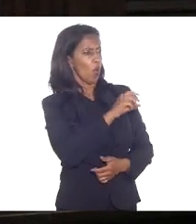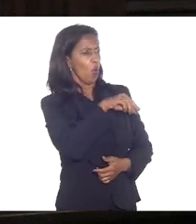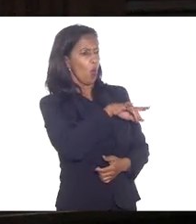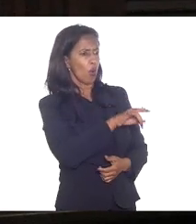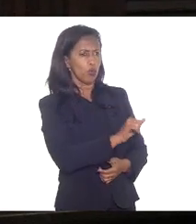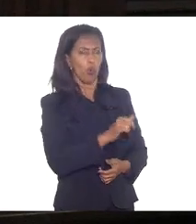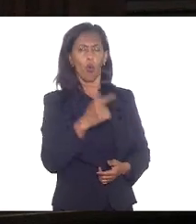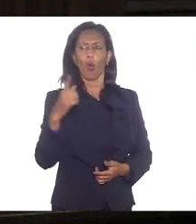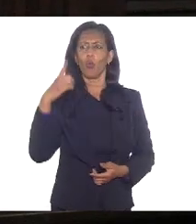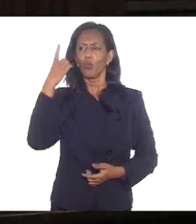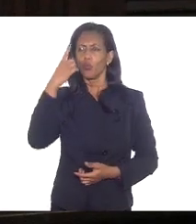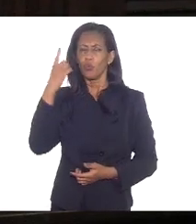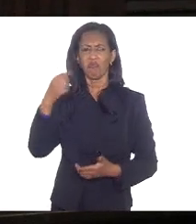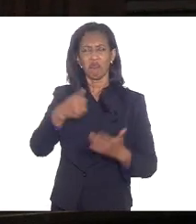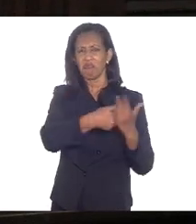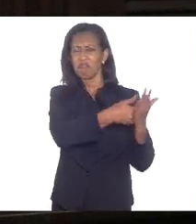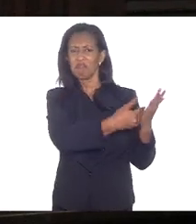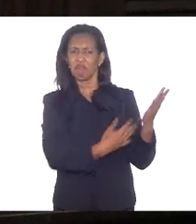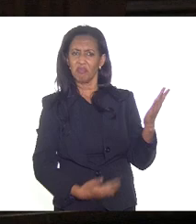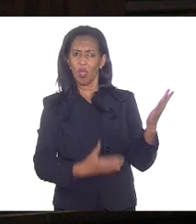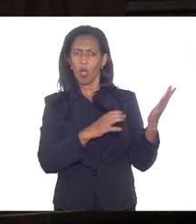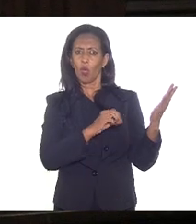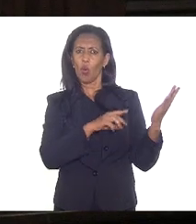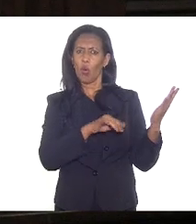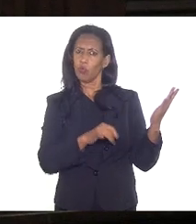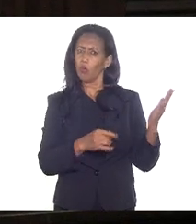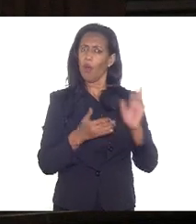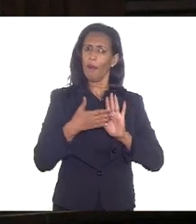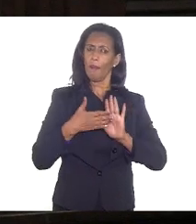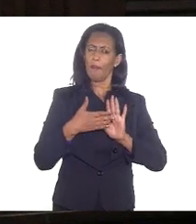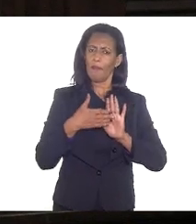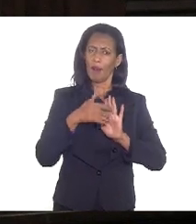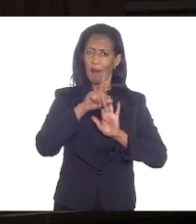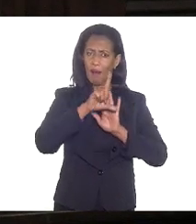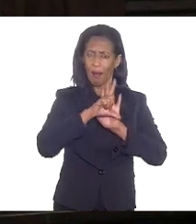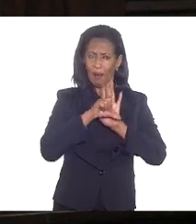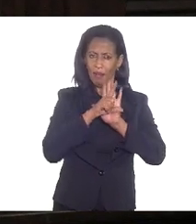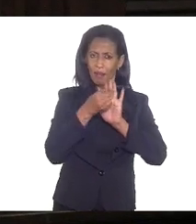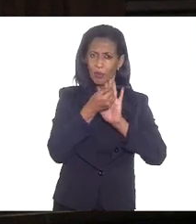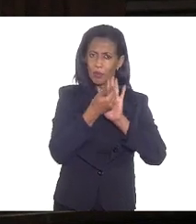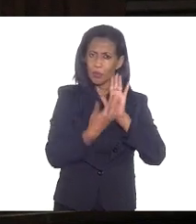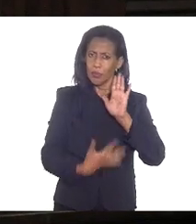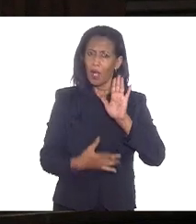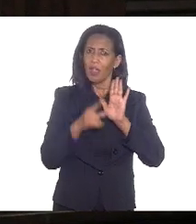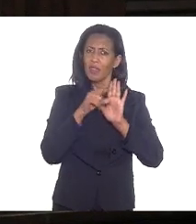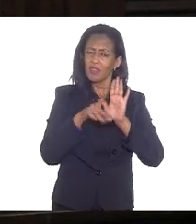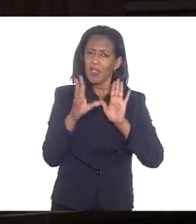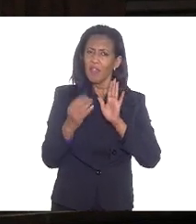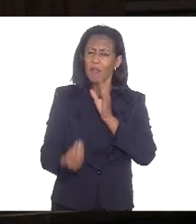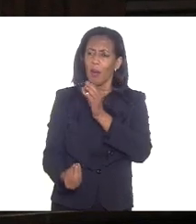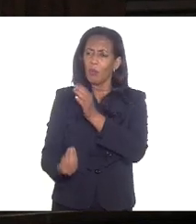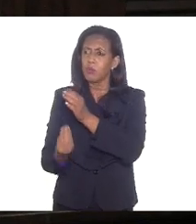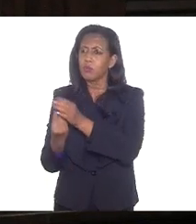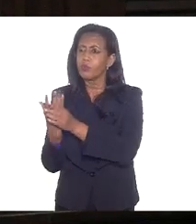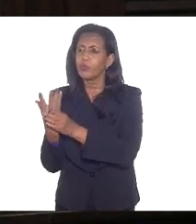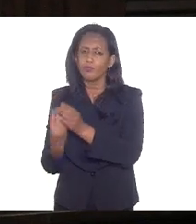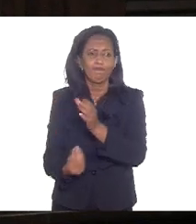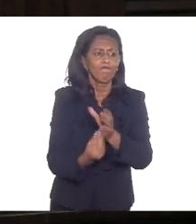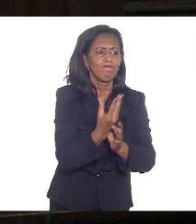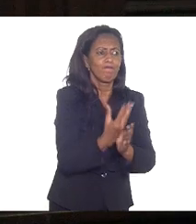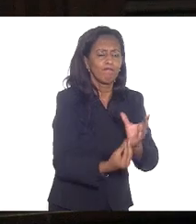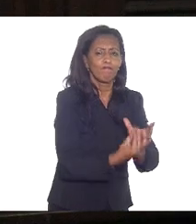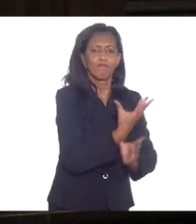a Renata, a Marta, enfim, quem quis ser, a partir daquela lei, agora estão saindo vários filhotinhos para materializar